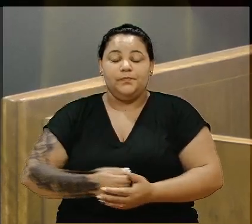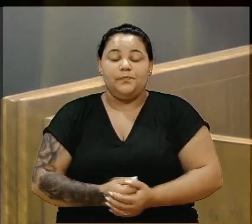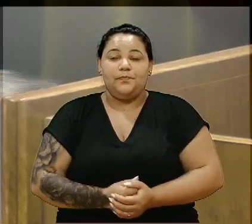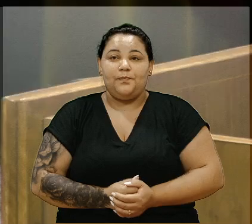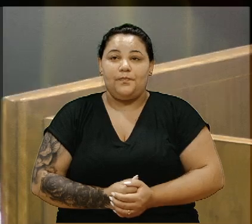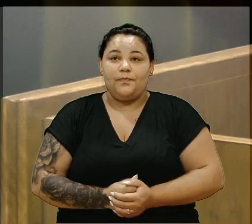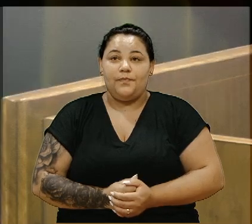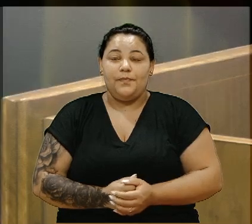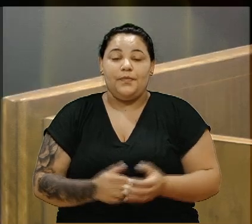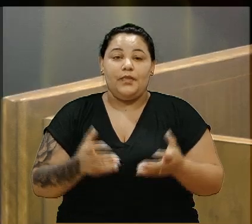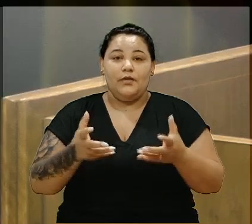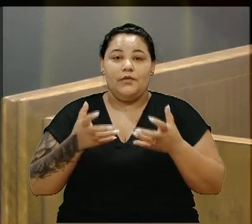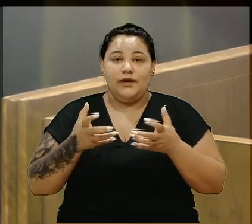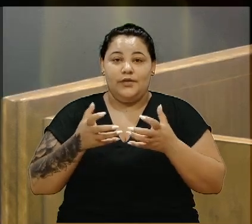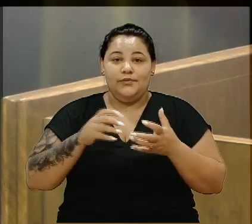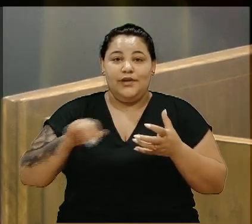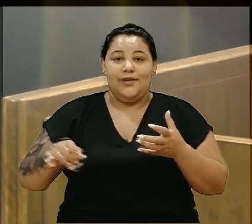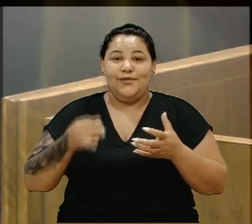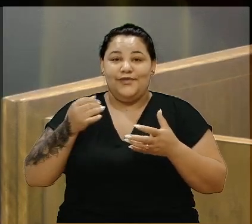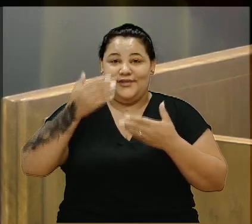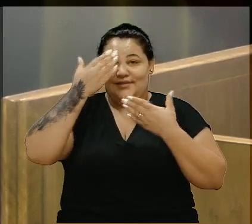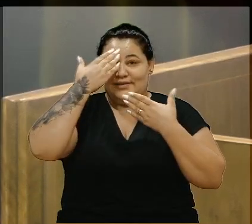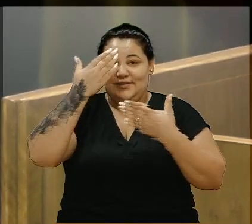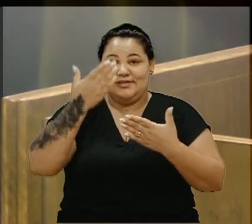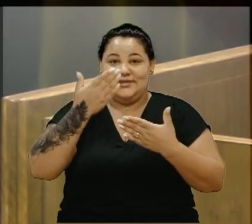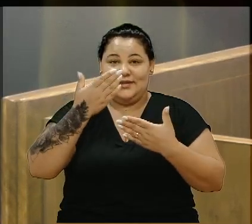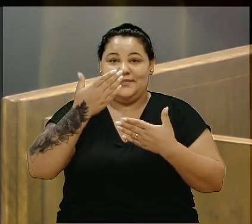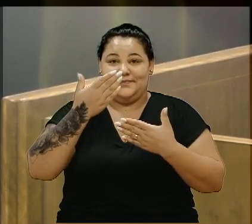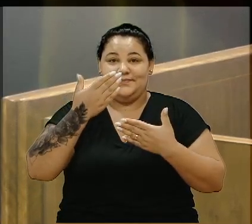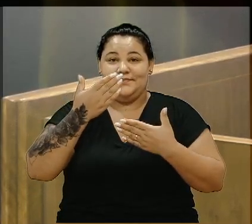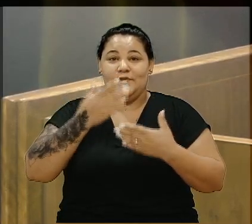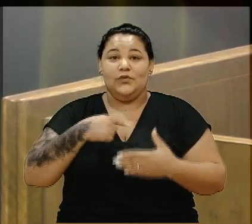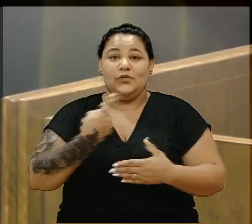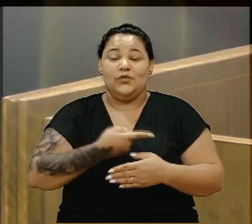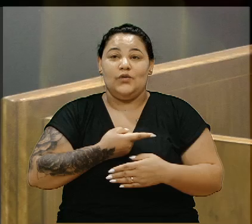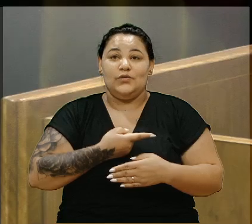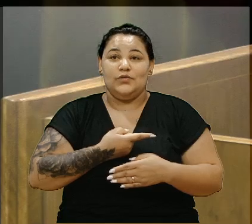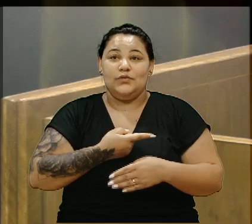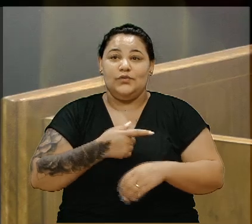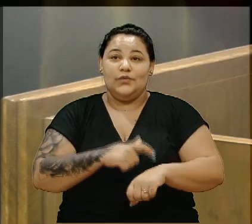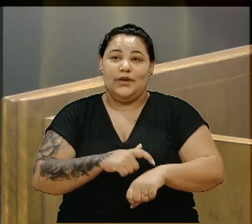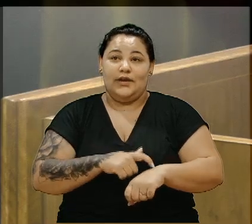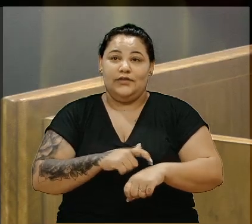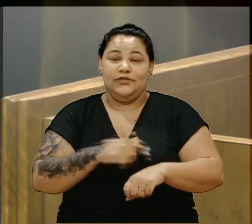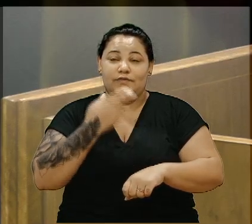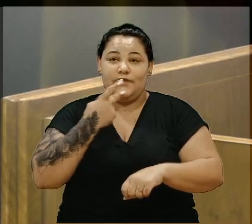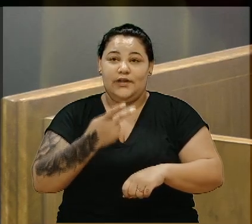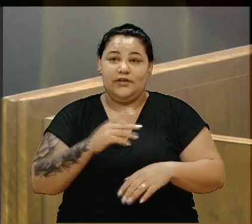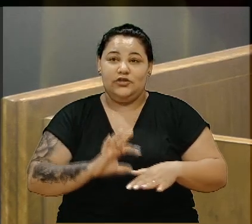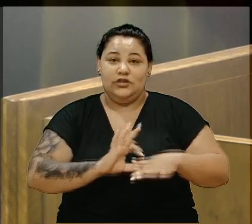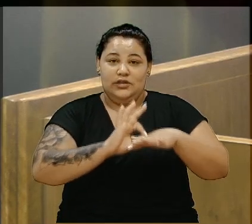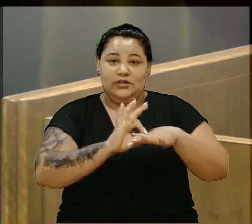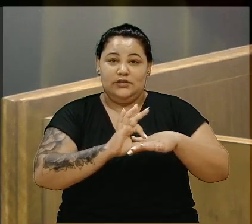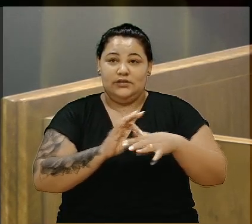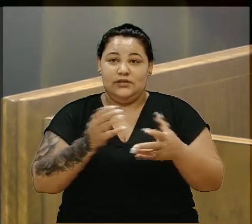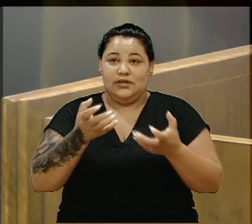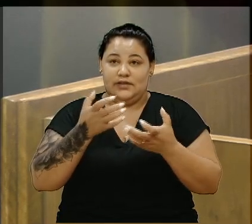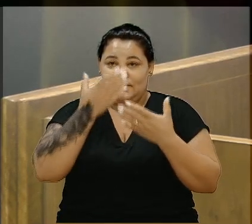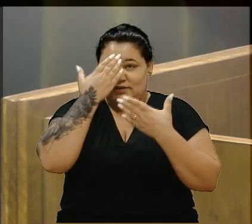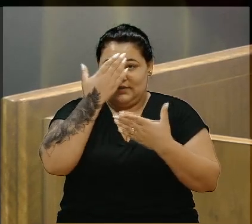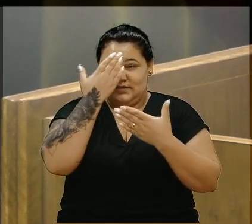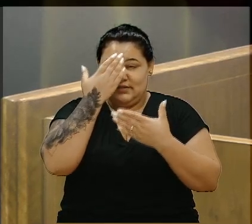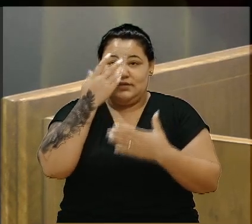quero aproveitar e agradecer a esse espaço da nossa declaração de líder, ao meu líder, vereador Aldonei. Nossa bancada